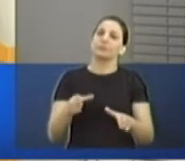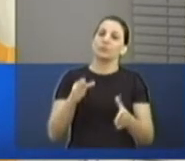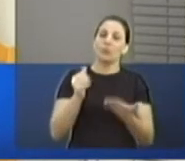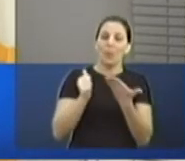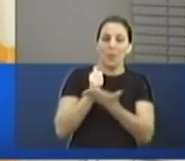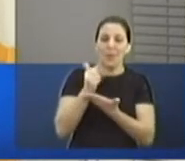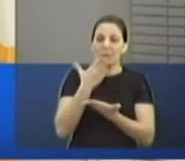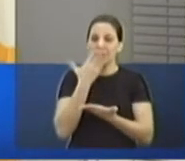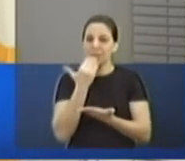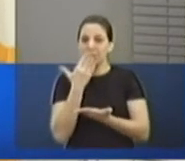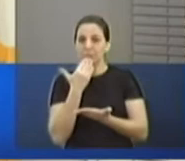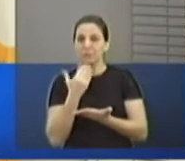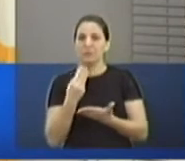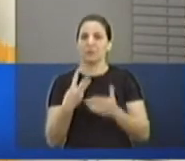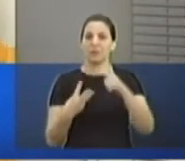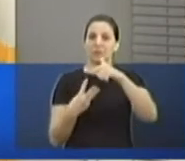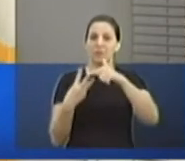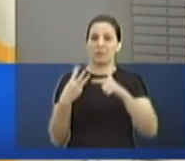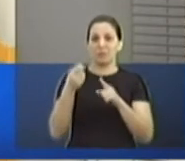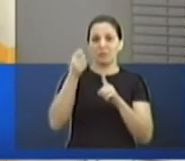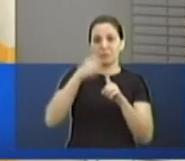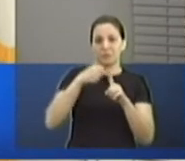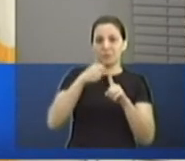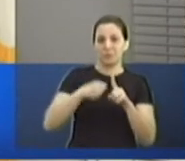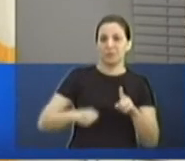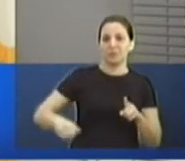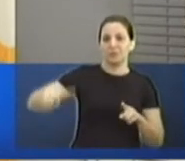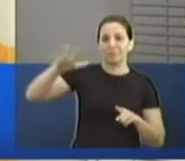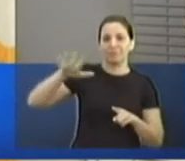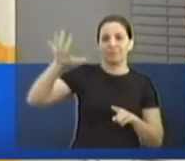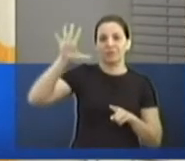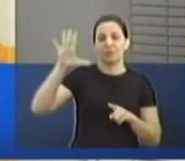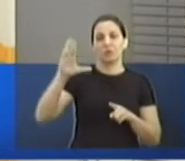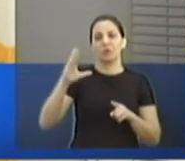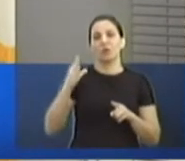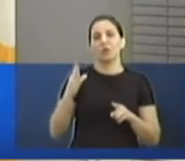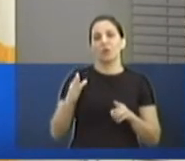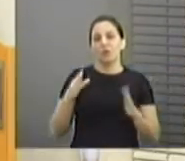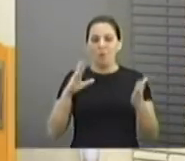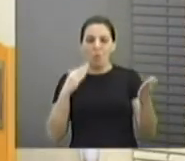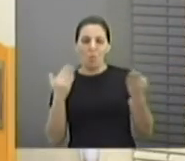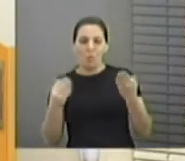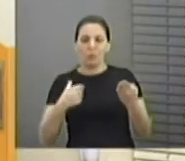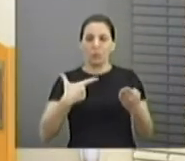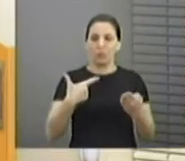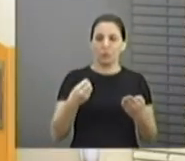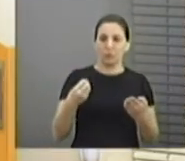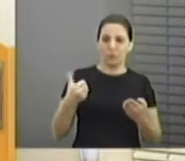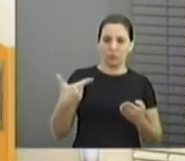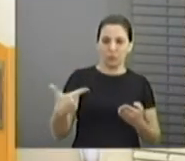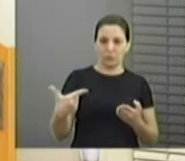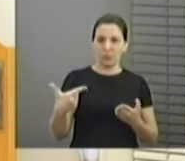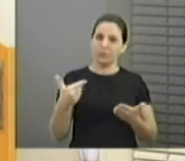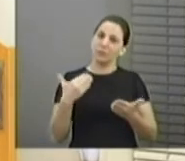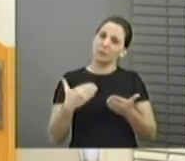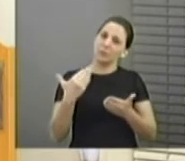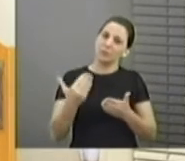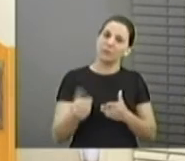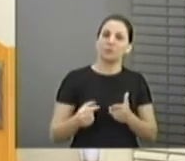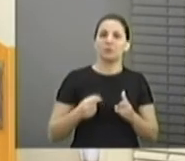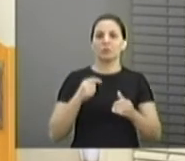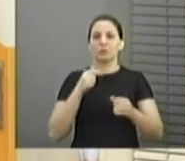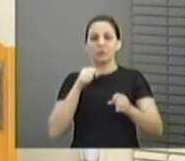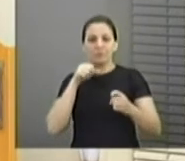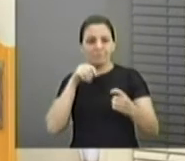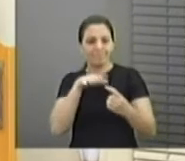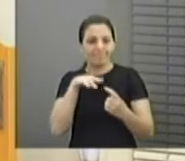Brasil, nesse trimestre, foi a mais alta desde 2002. Nós estamos tendo um processo de pressão